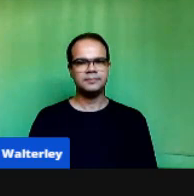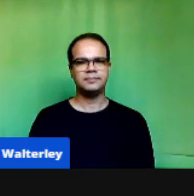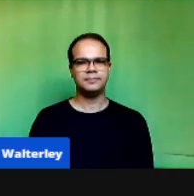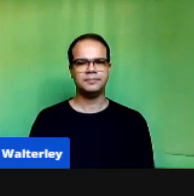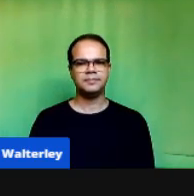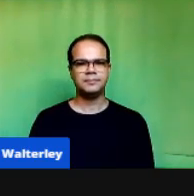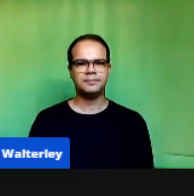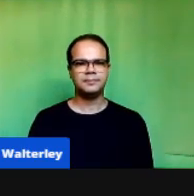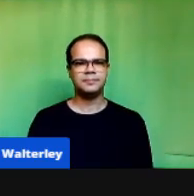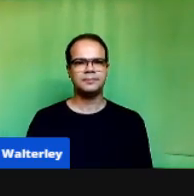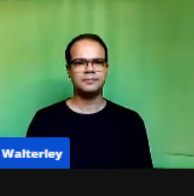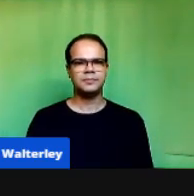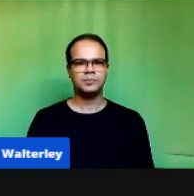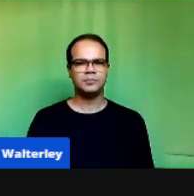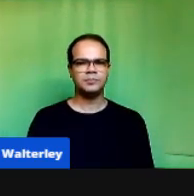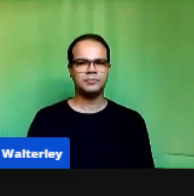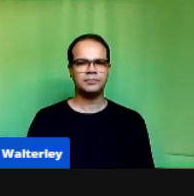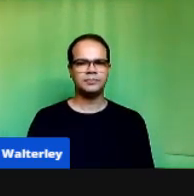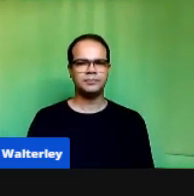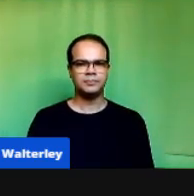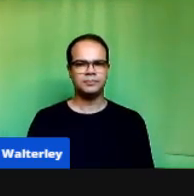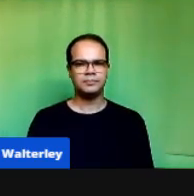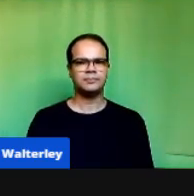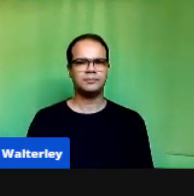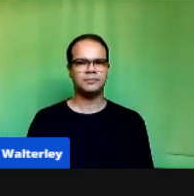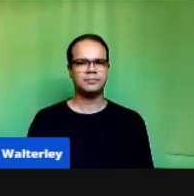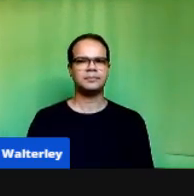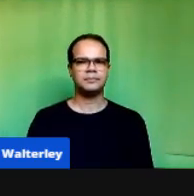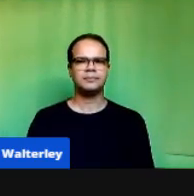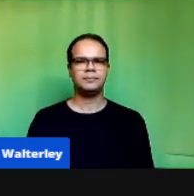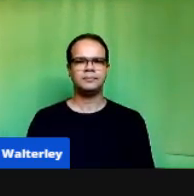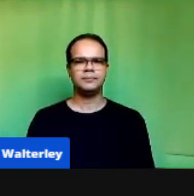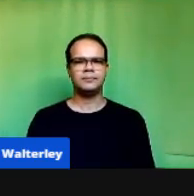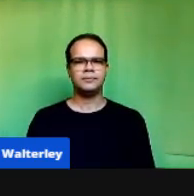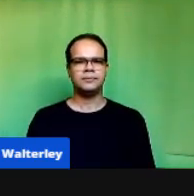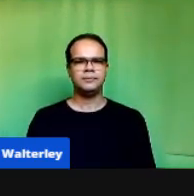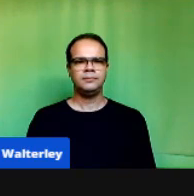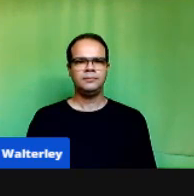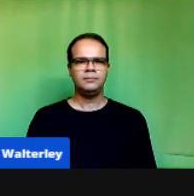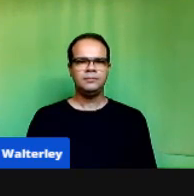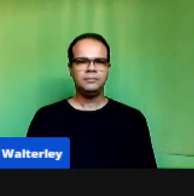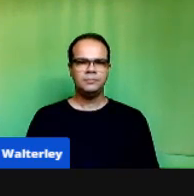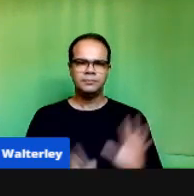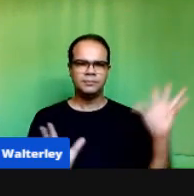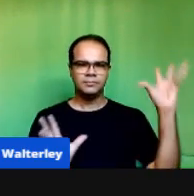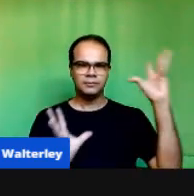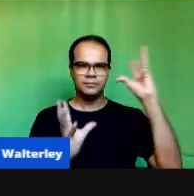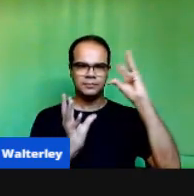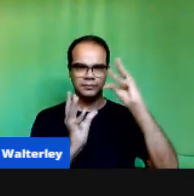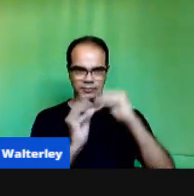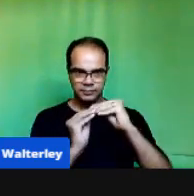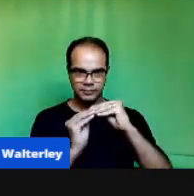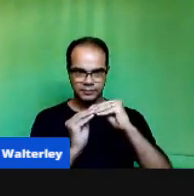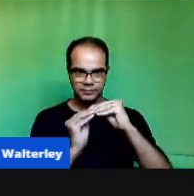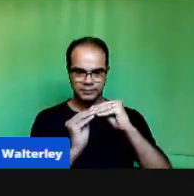saber. Tá? Chama Vítima, Vilão e Herói. Só para eu contextualizar para vocês, senão ficaria